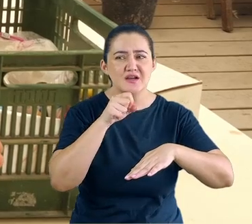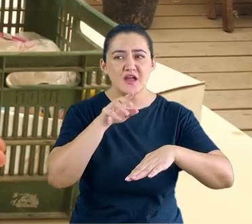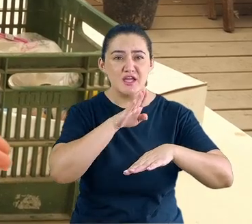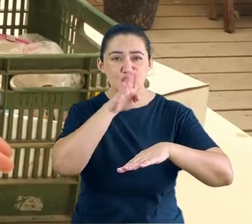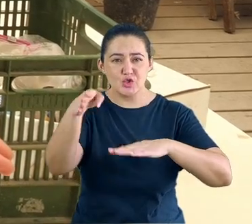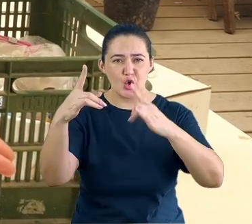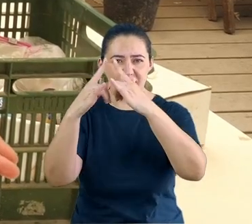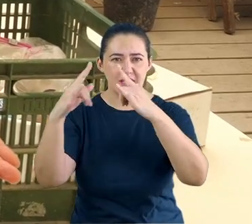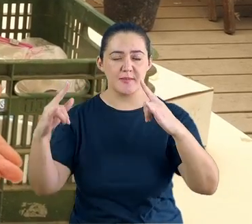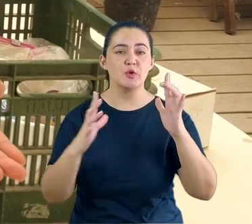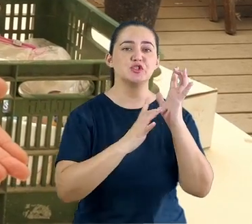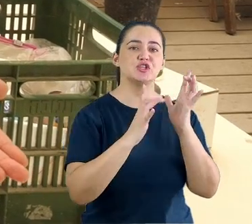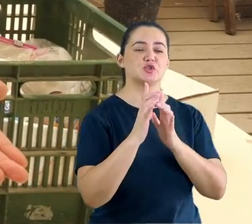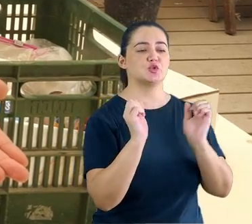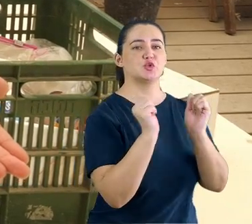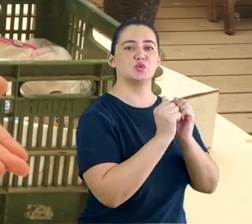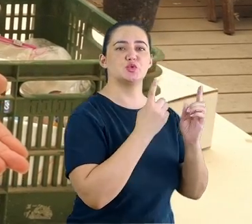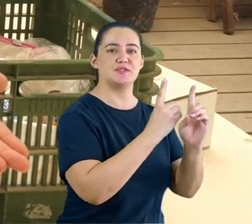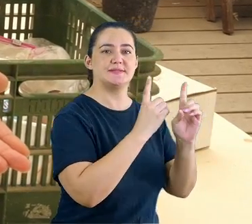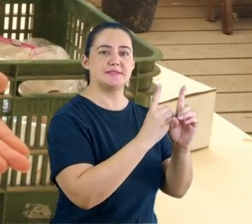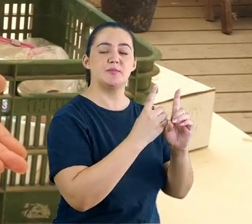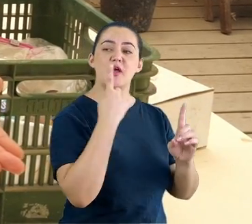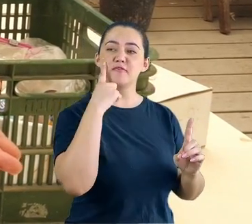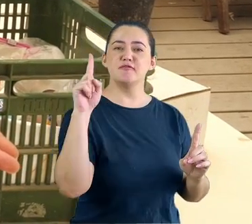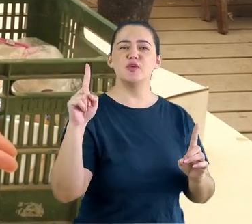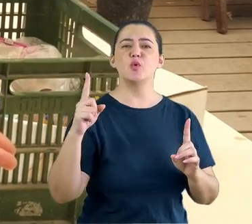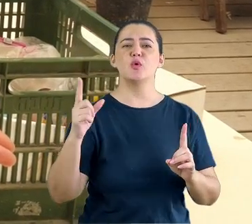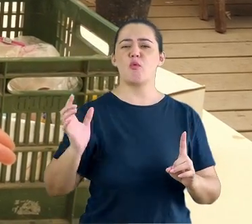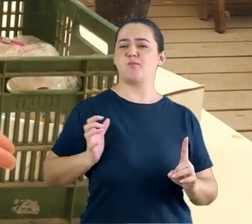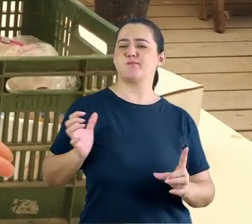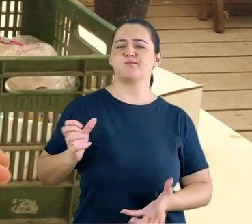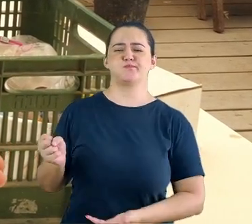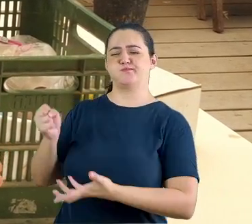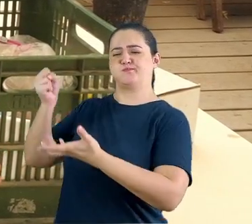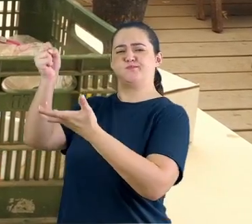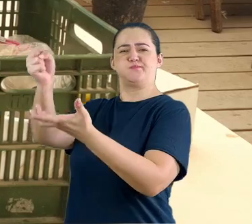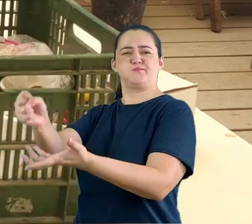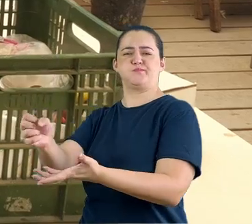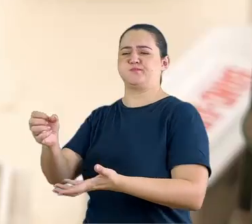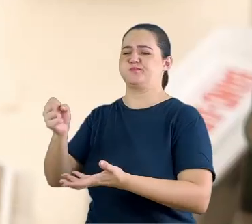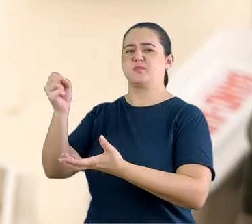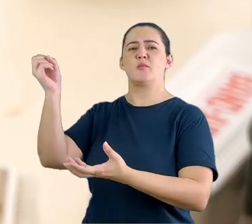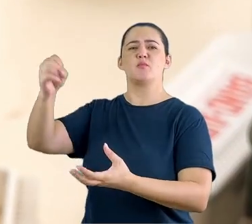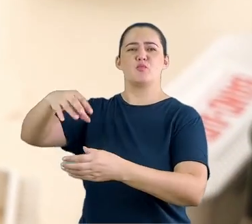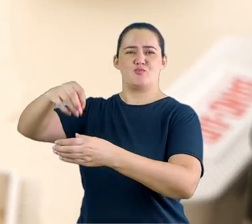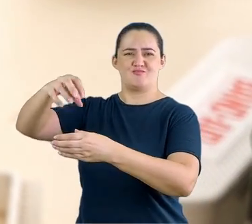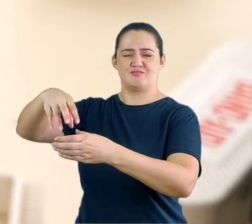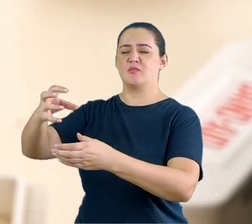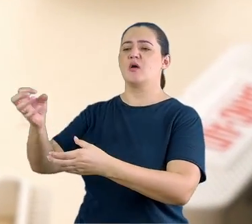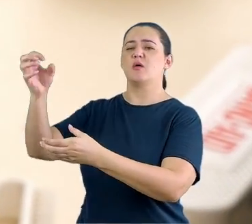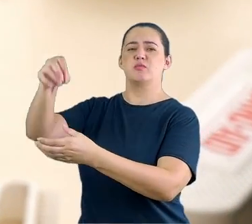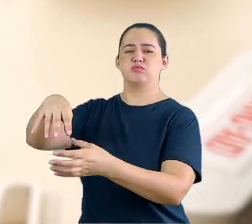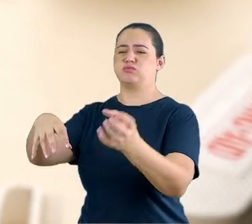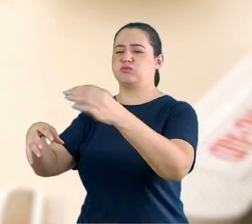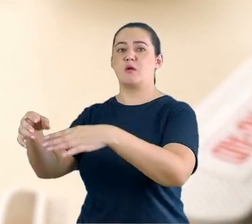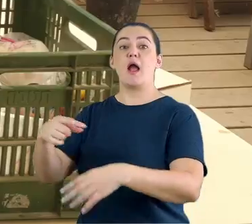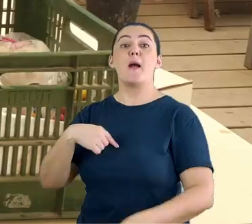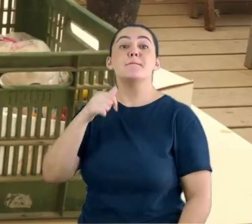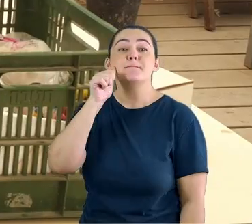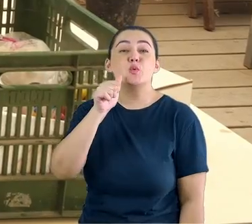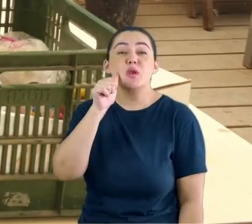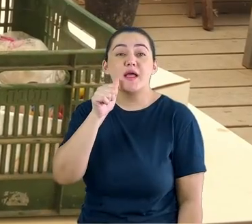vez estava no templo e viu os ricos colocando muitas moedas ali no gasofilácio e de repente apareceu no meio de